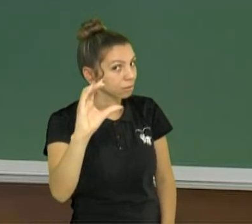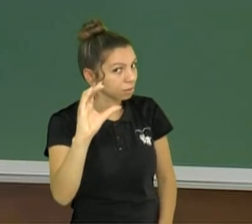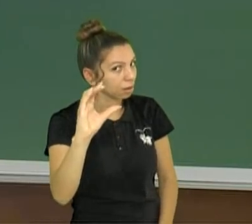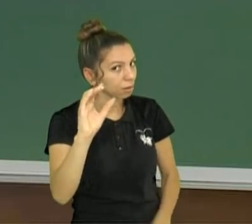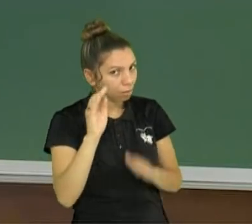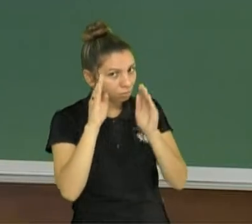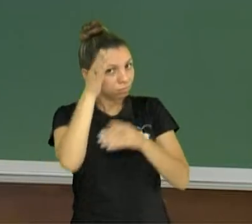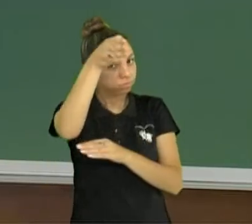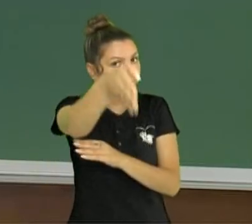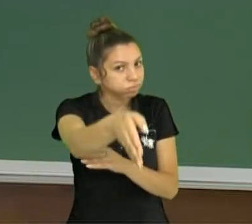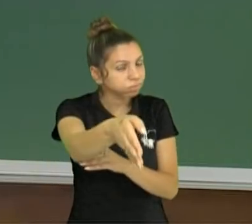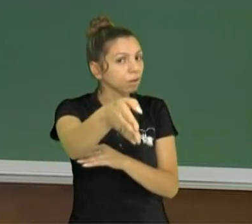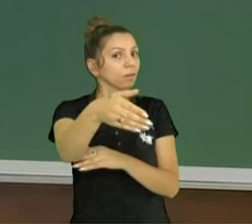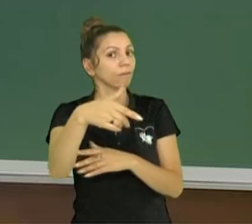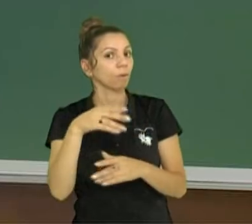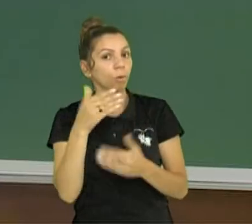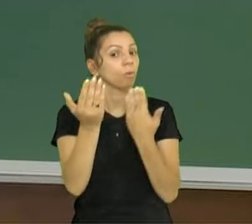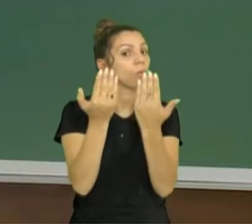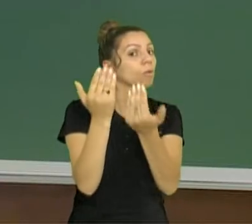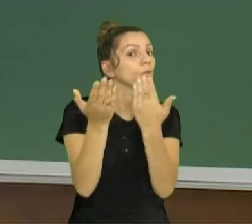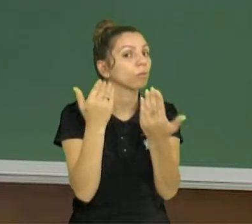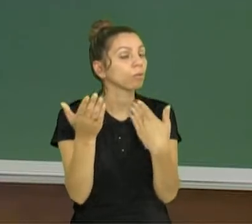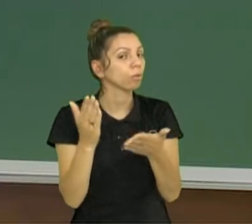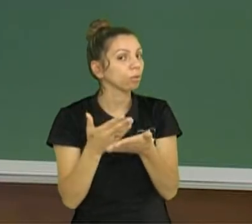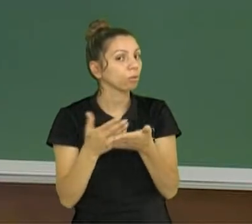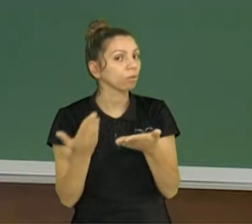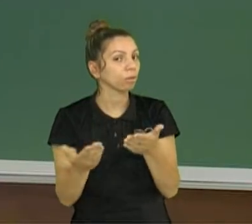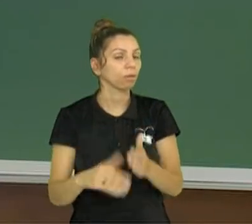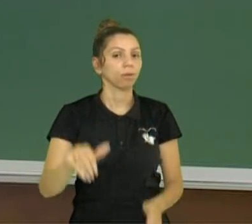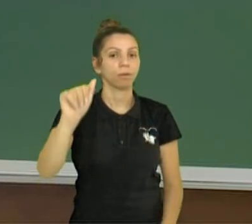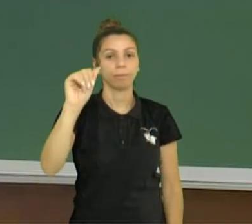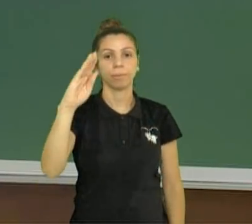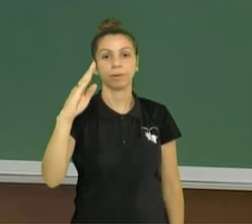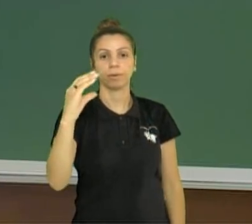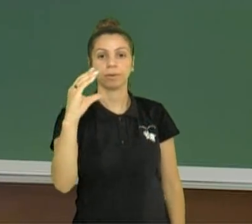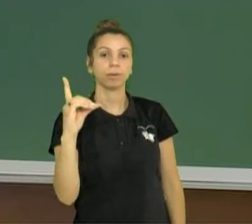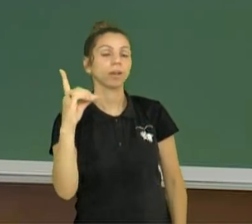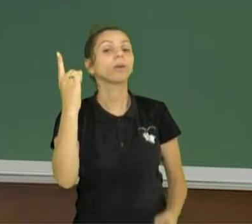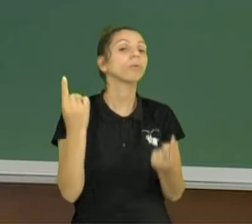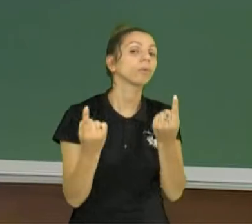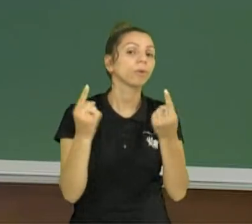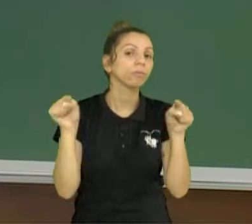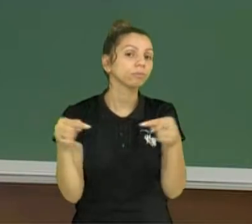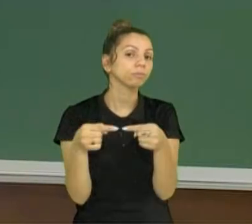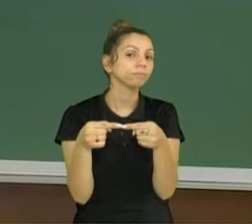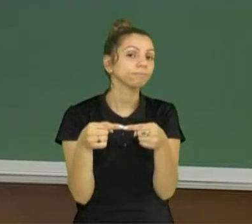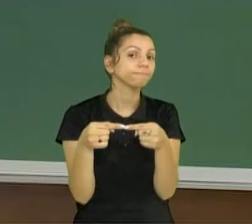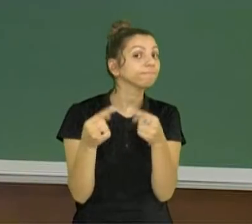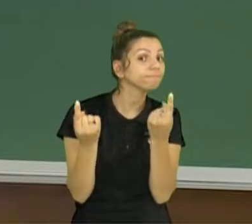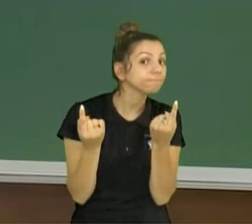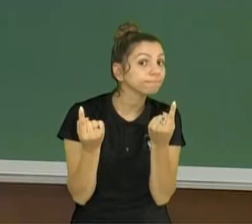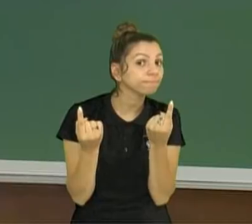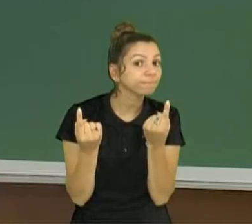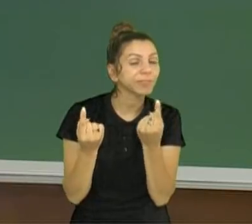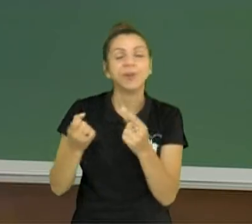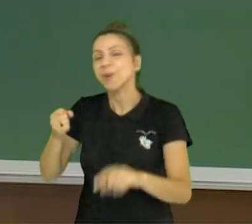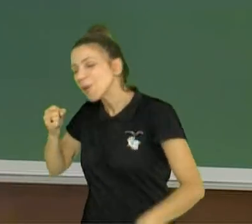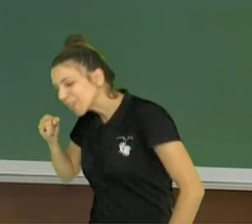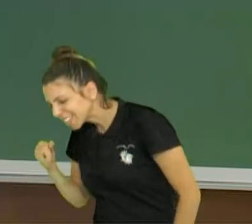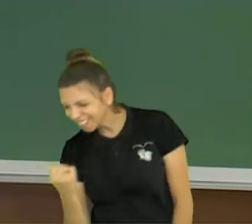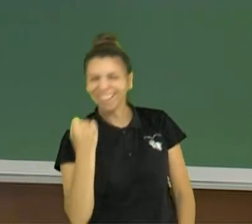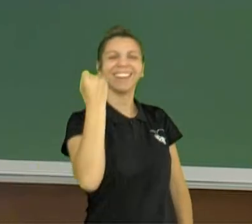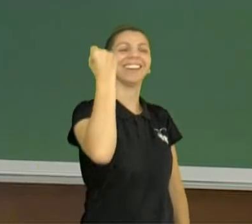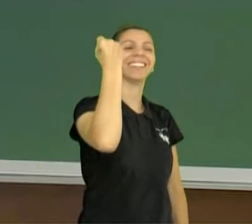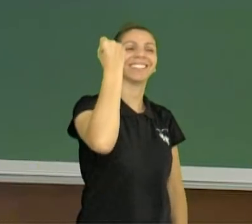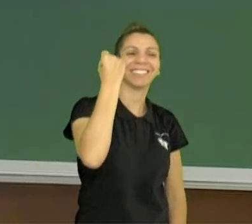vou entrar nessa câmera aí, vou conversar direto com vocês aí no caderno. Letra A, B, C ou D, galerinha do oitavo ano? Qual?